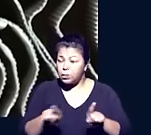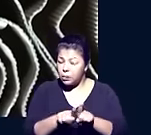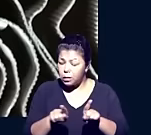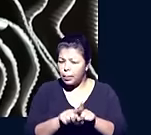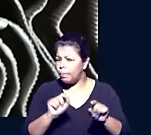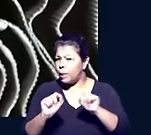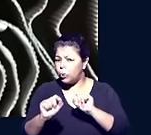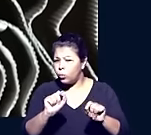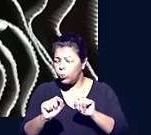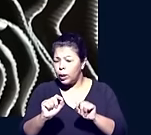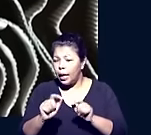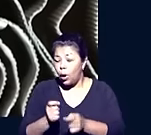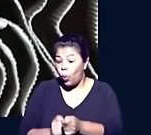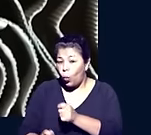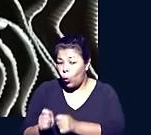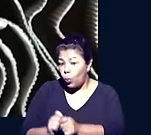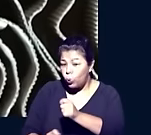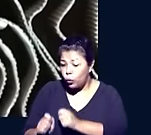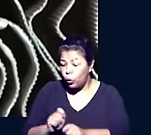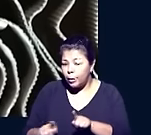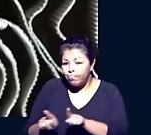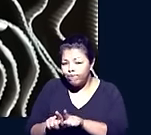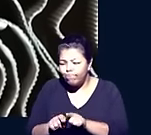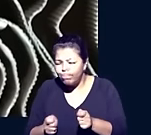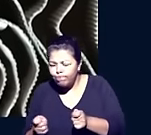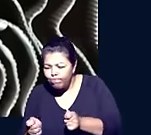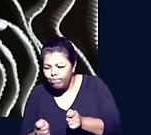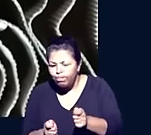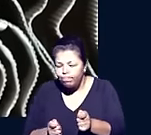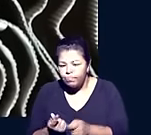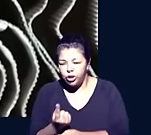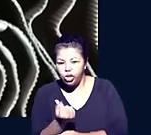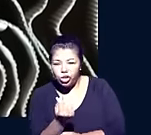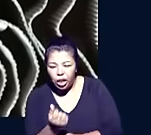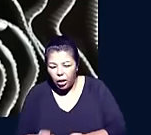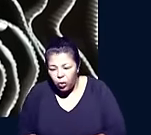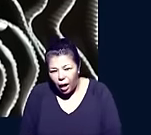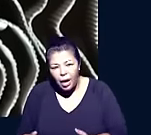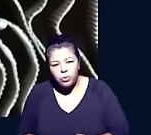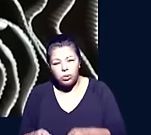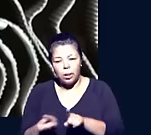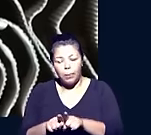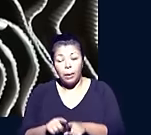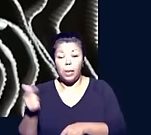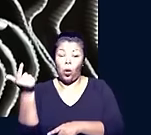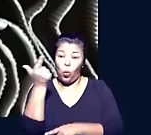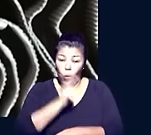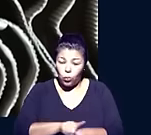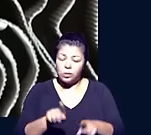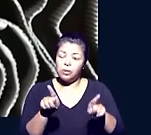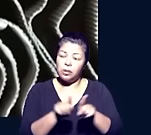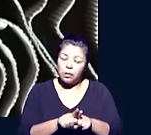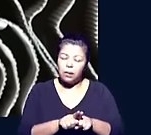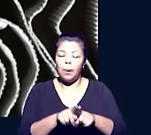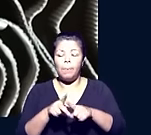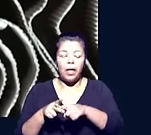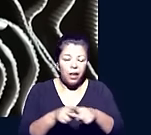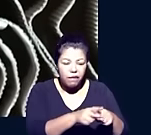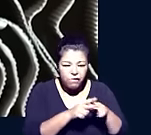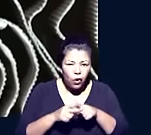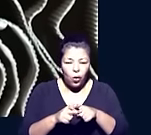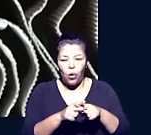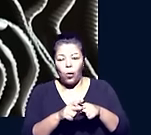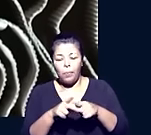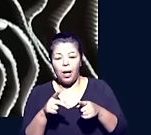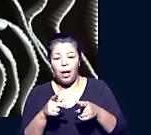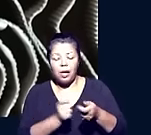despesas ou ter um equilíbrio nas nossas despesas para isso a reforma administrativa PEC 32 que foi votada na Câmara